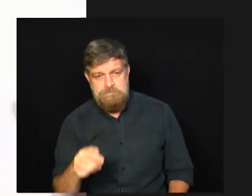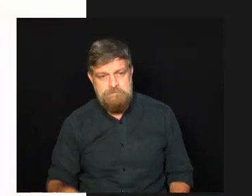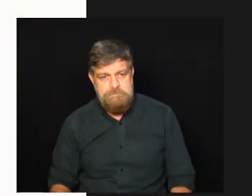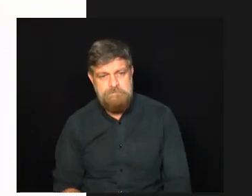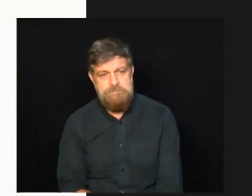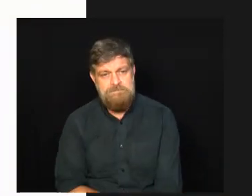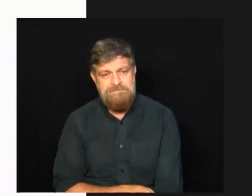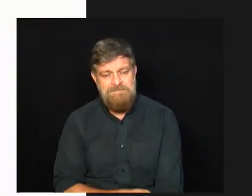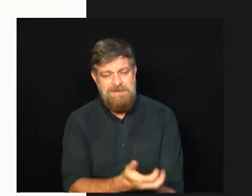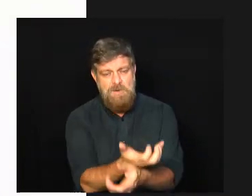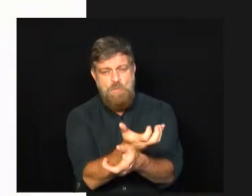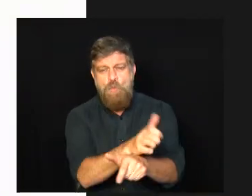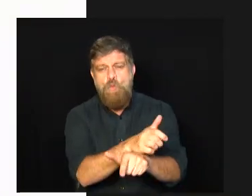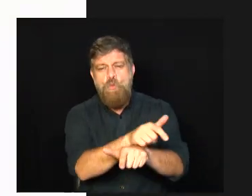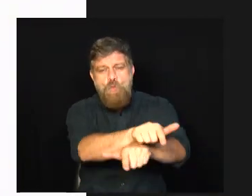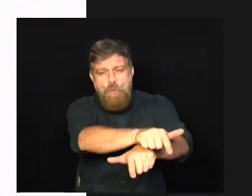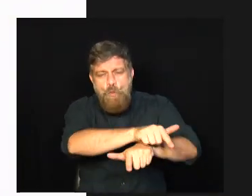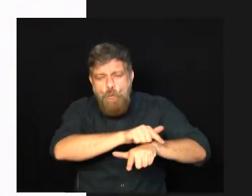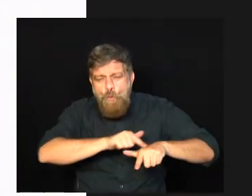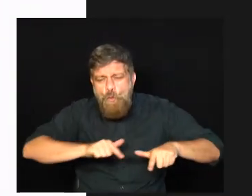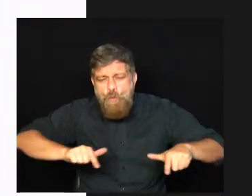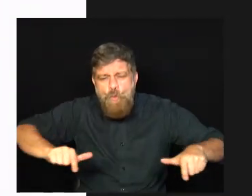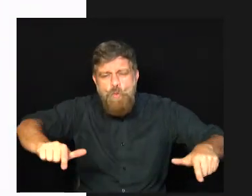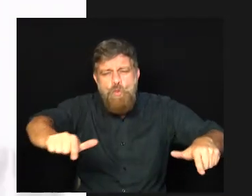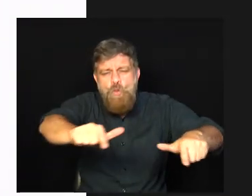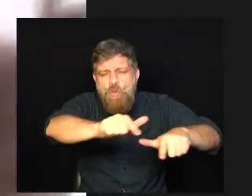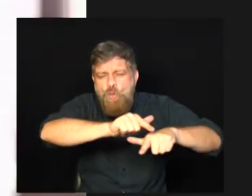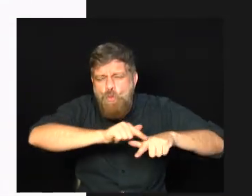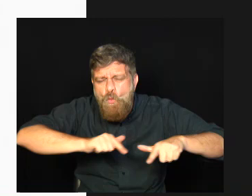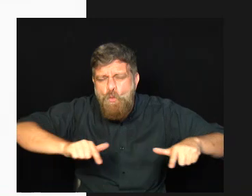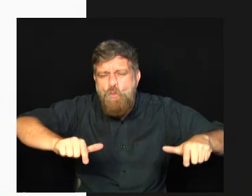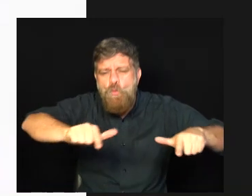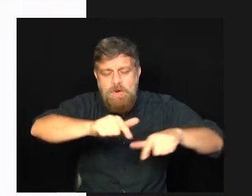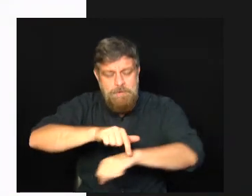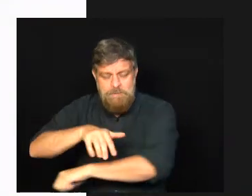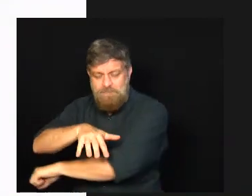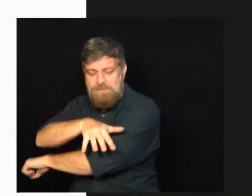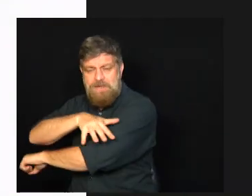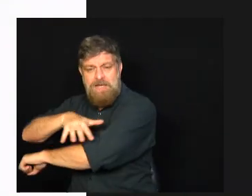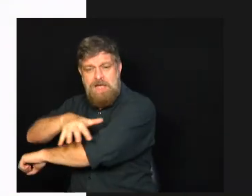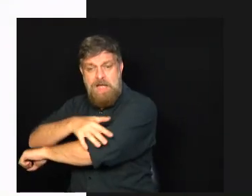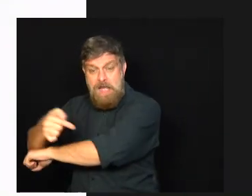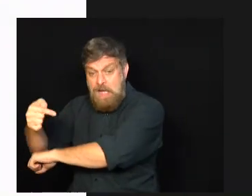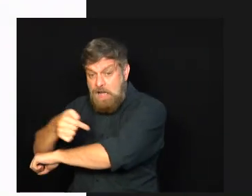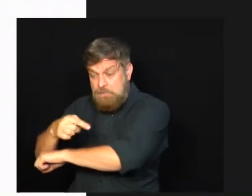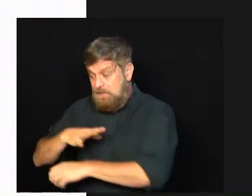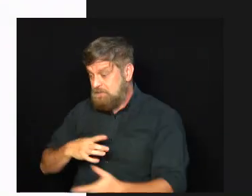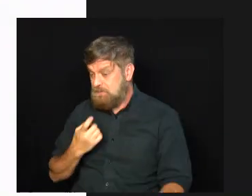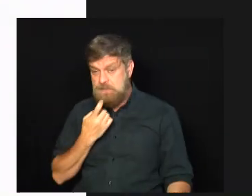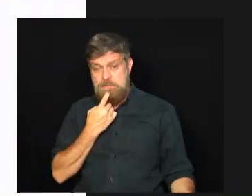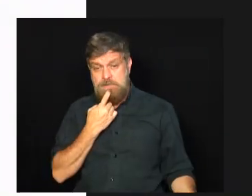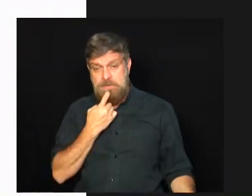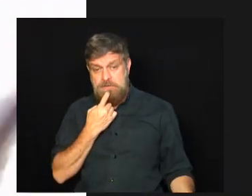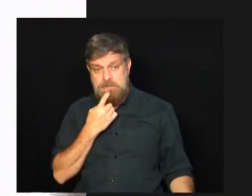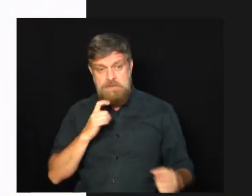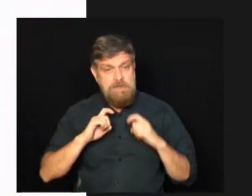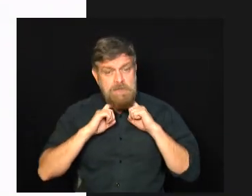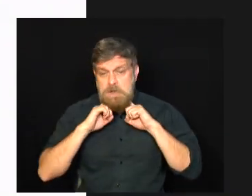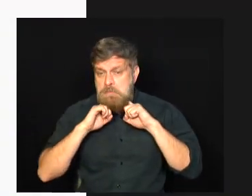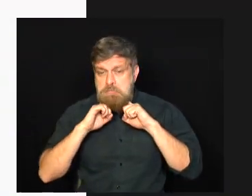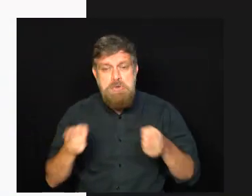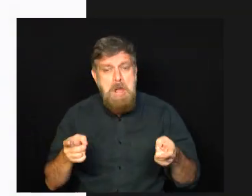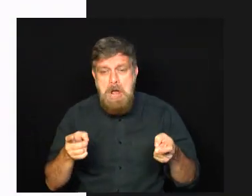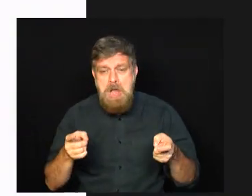e vazio o centro de Campinas. Né? As nossas praças, ninguém vai quase